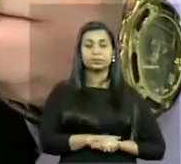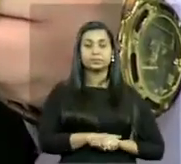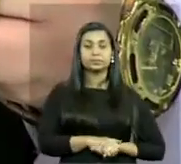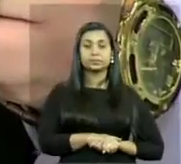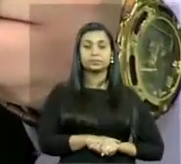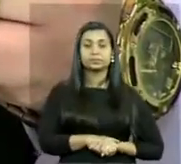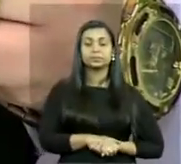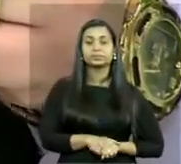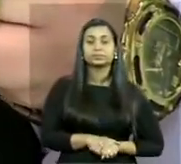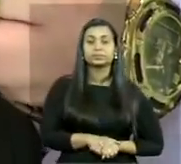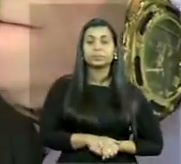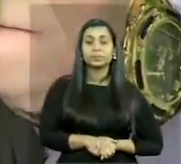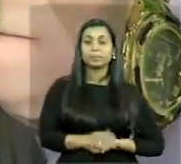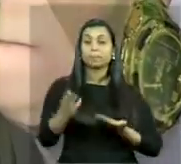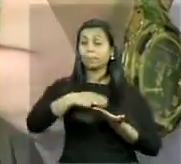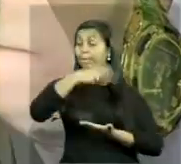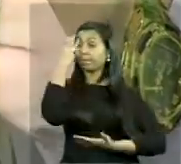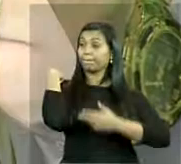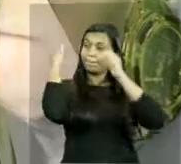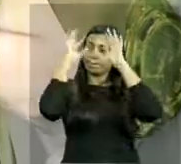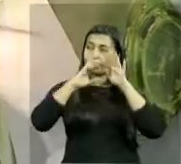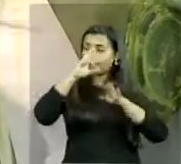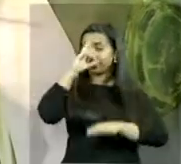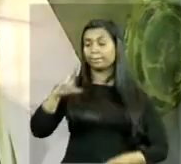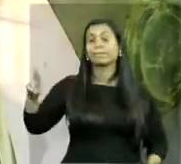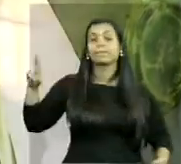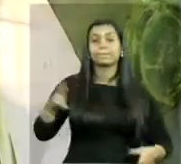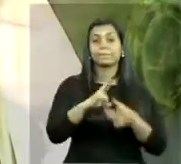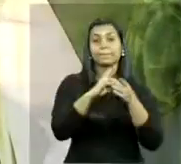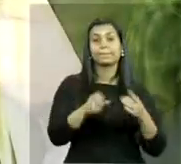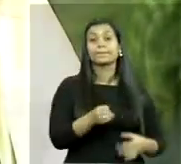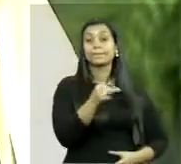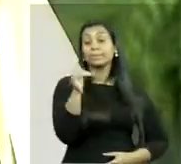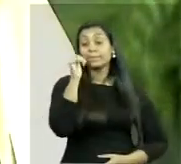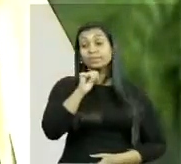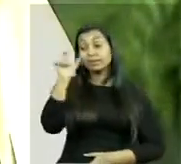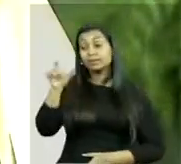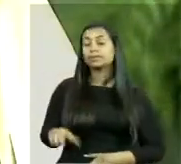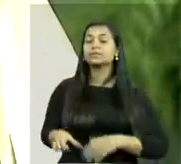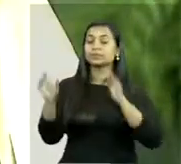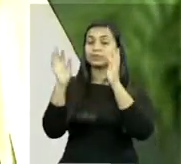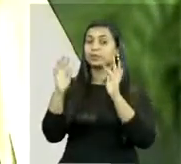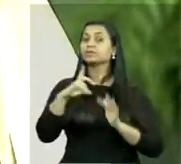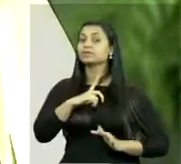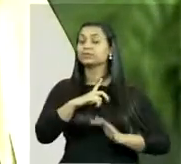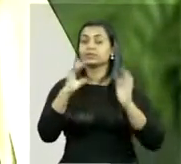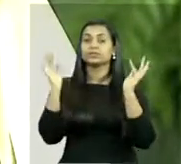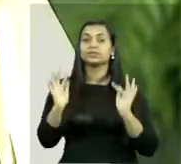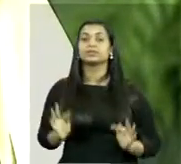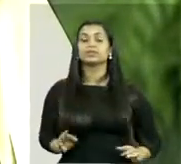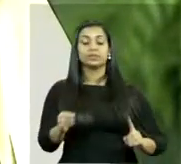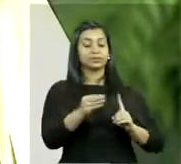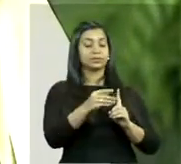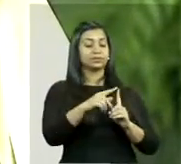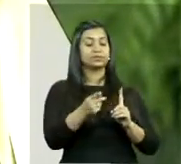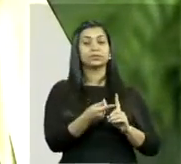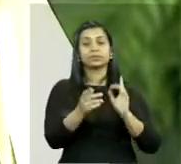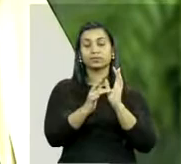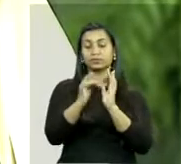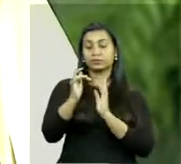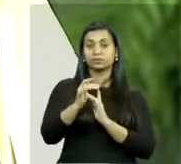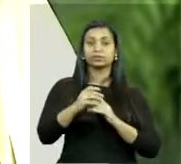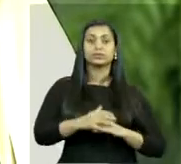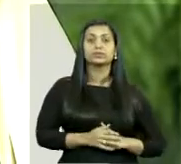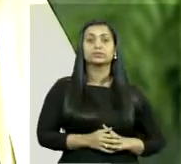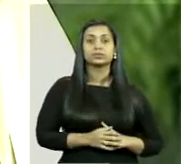de nossa morte. Amém. Ave Maria, cheia de graça, o Senhor é convosco. Bendita sois vós entre as mulheres e bendito é o fruto